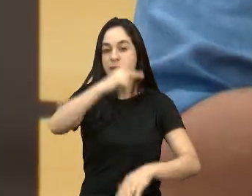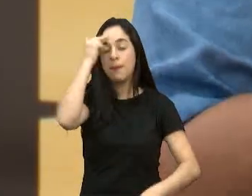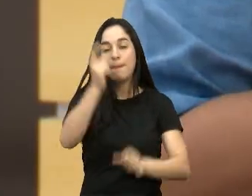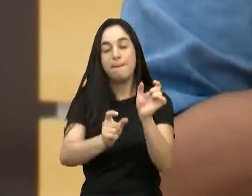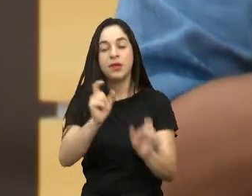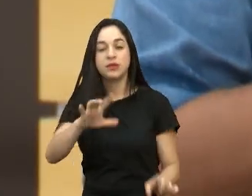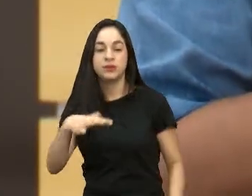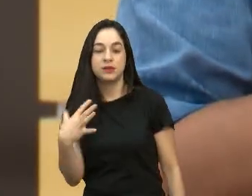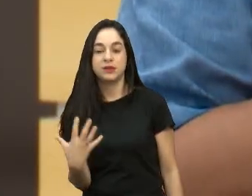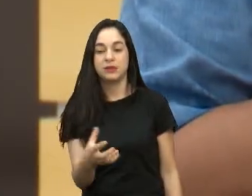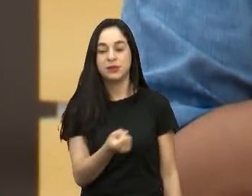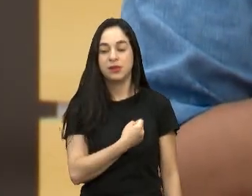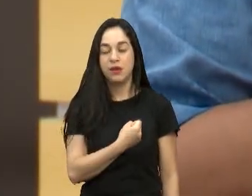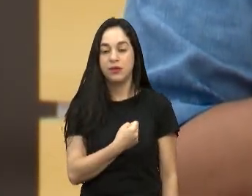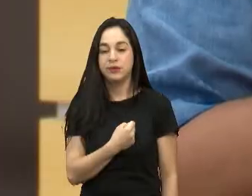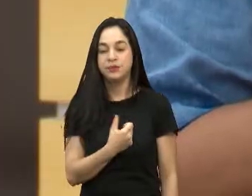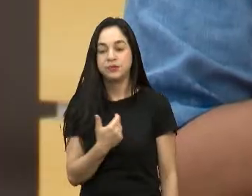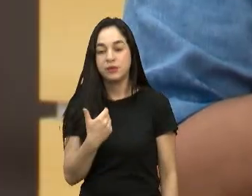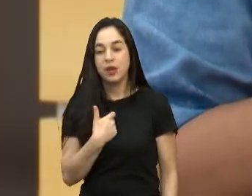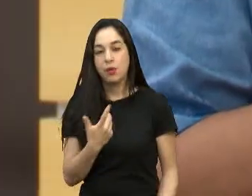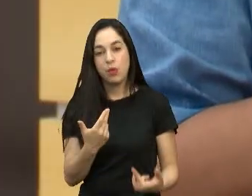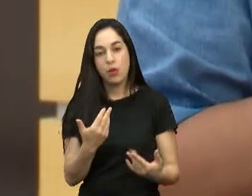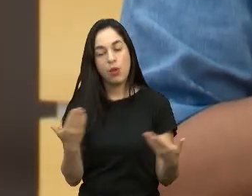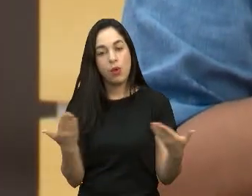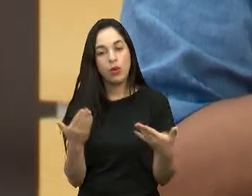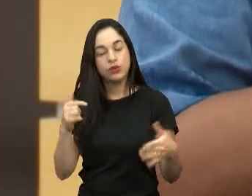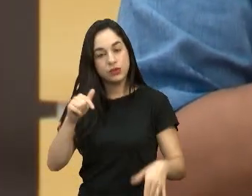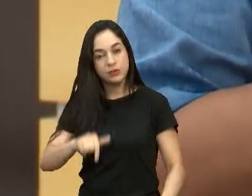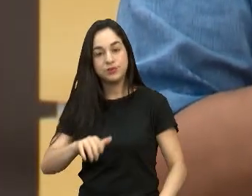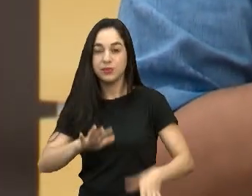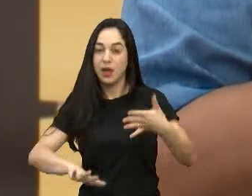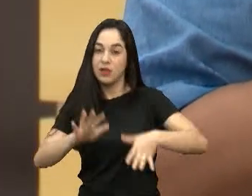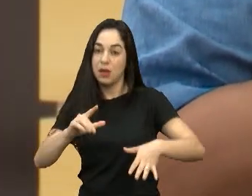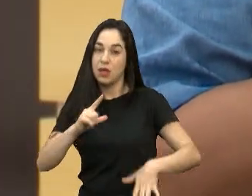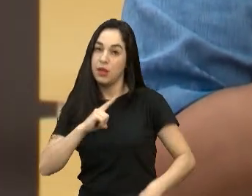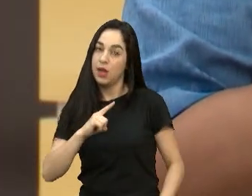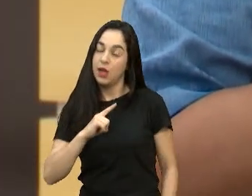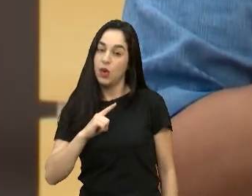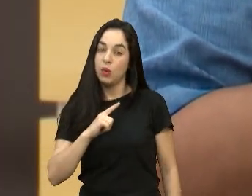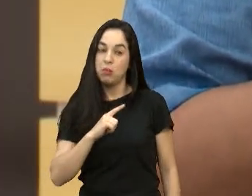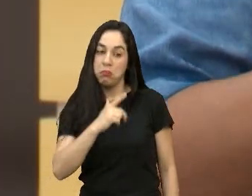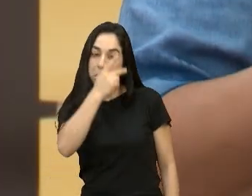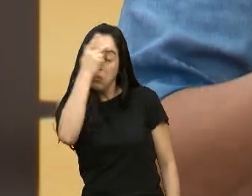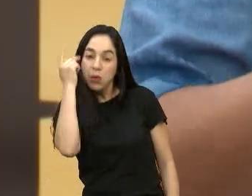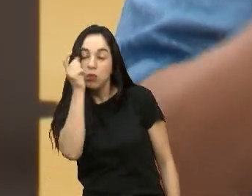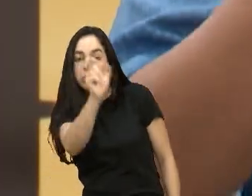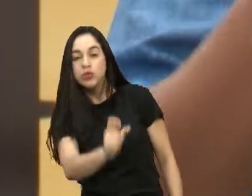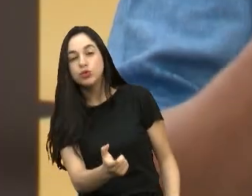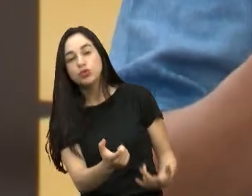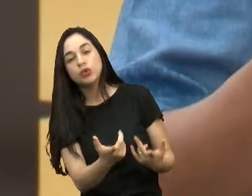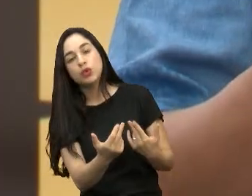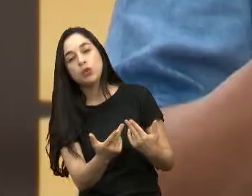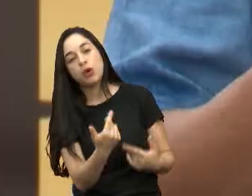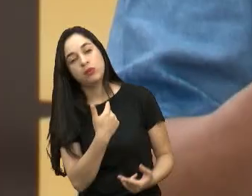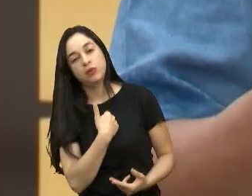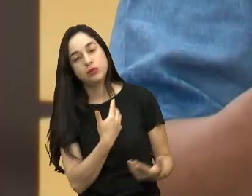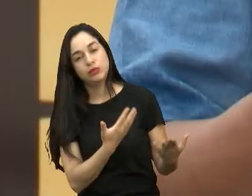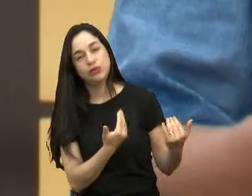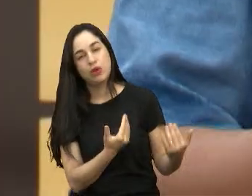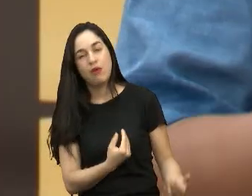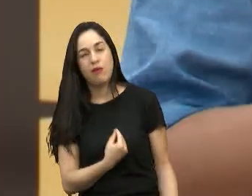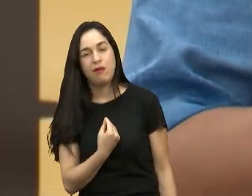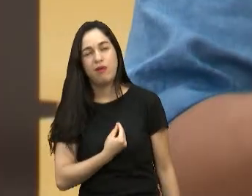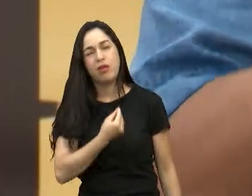e ter alguém, igual eu hoje estou aqui, né? Pode ter um jovem lá que também esteja numa situação ruim, né? Tem uma realidade